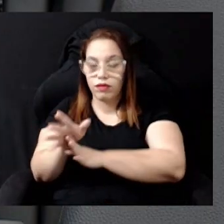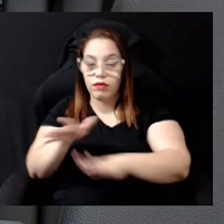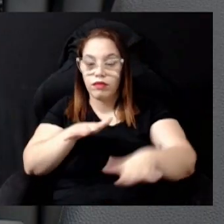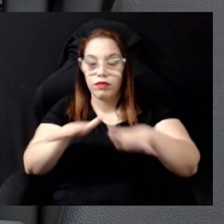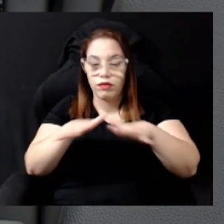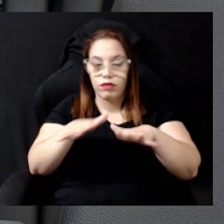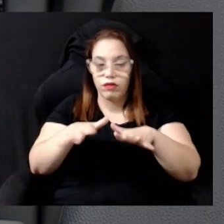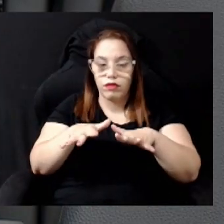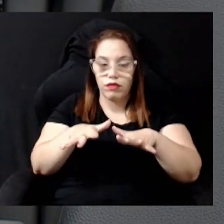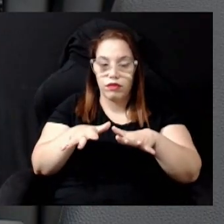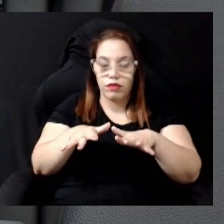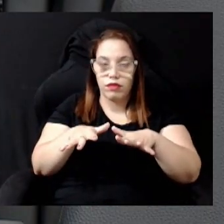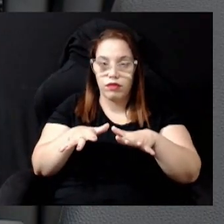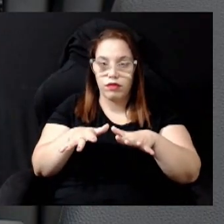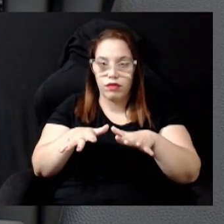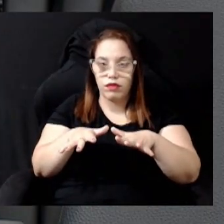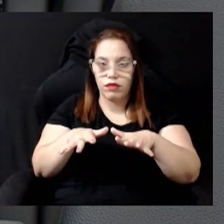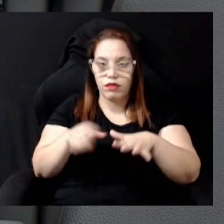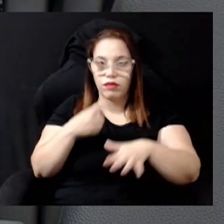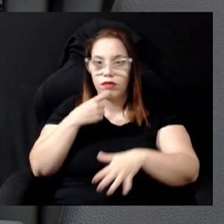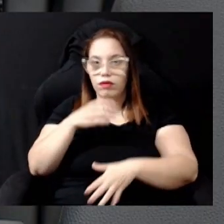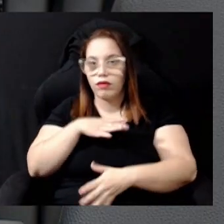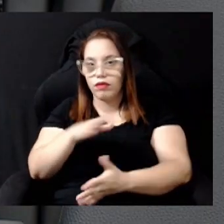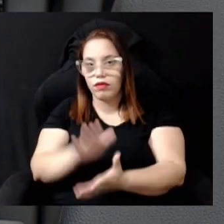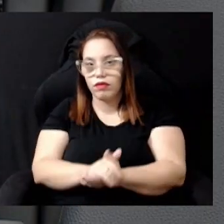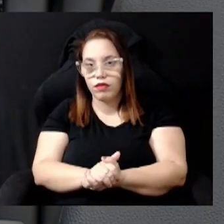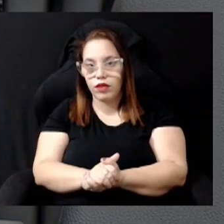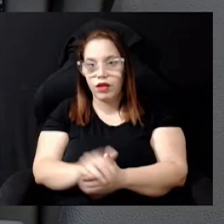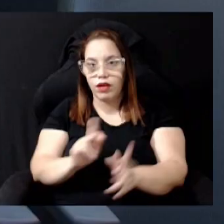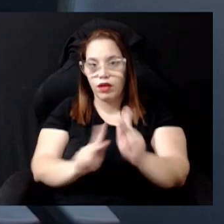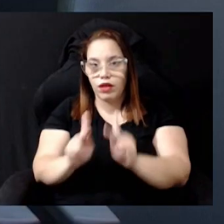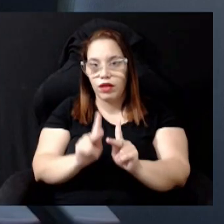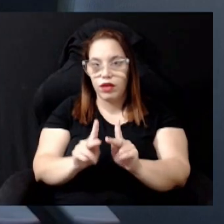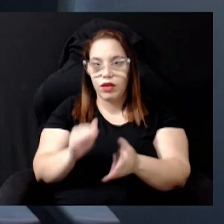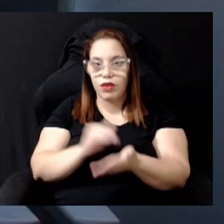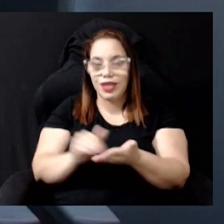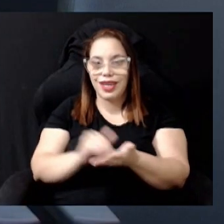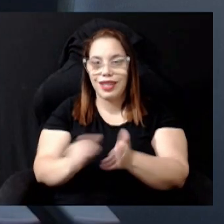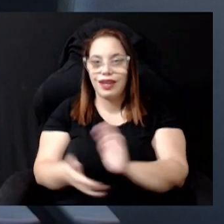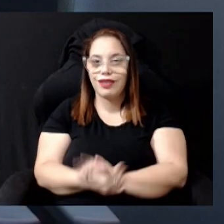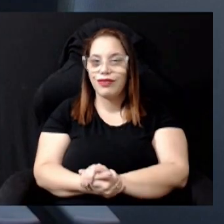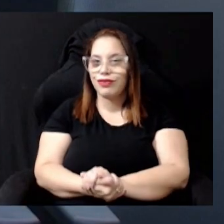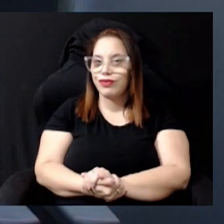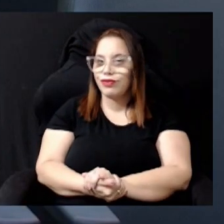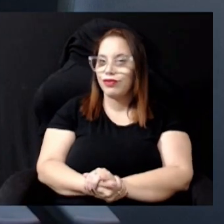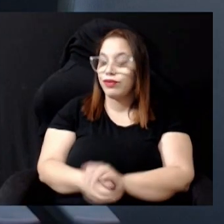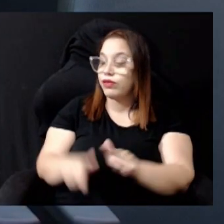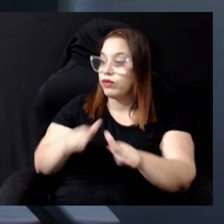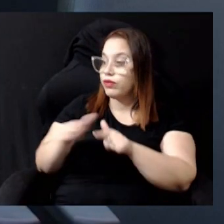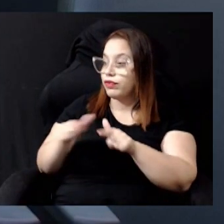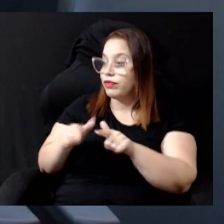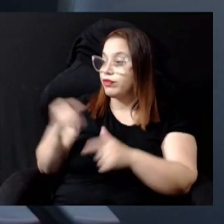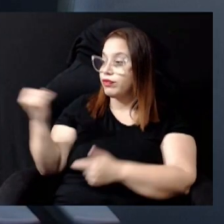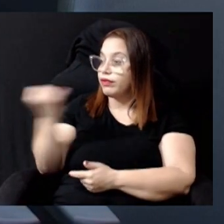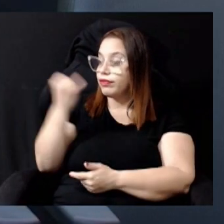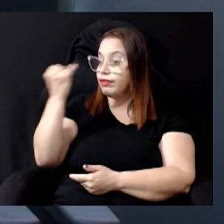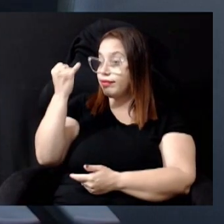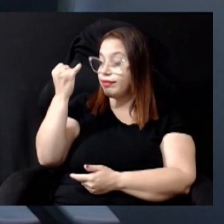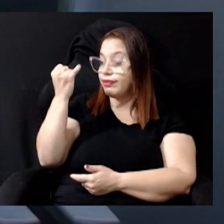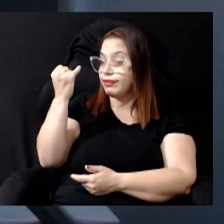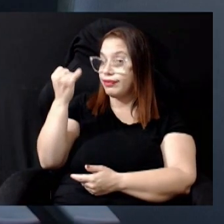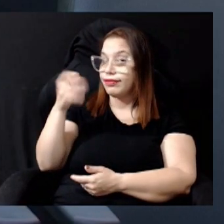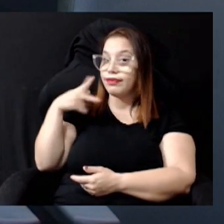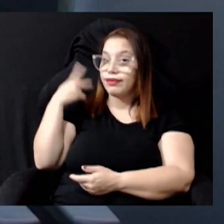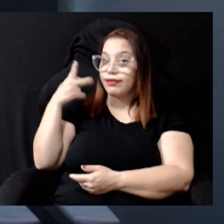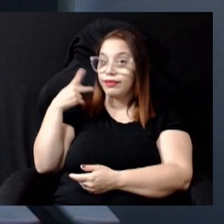das emendas impositivas, seja através de articulação com o secretariado. Um trabalho muito importante do vereador, se não